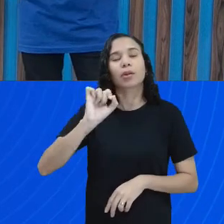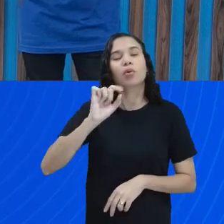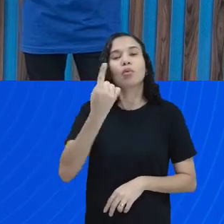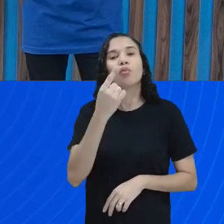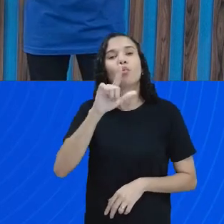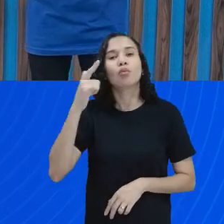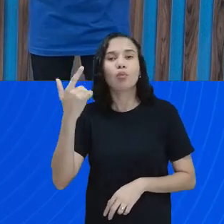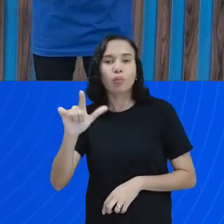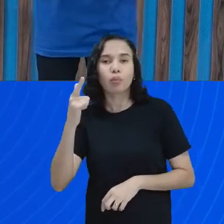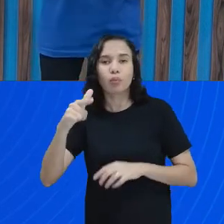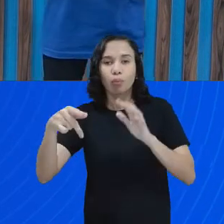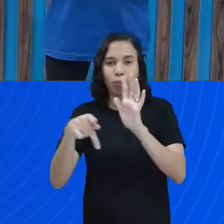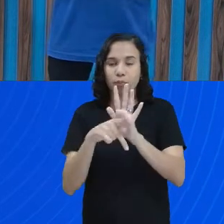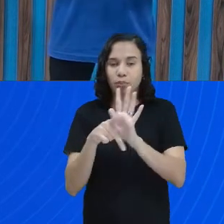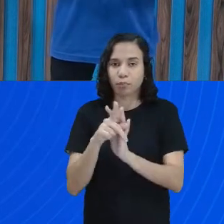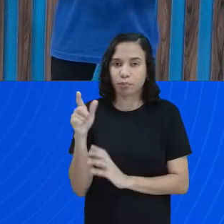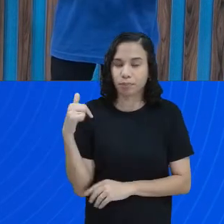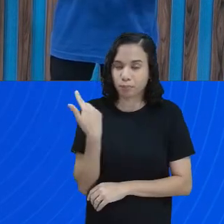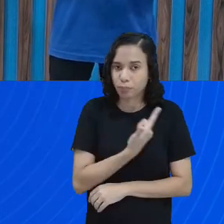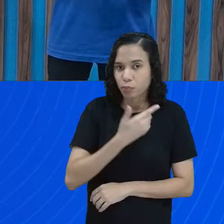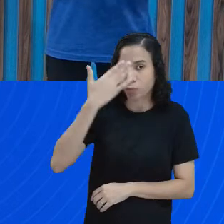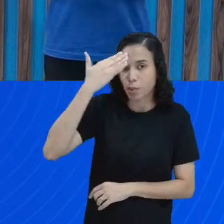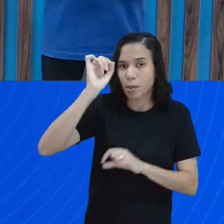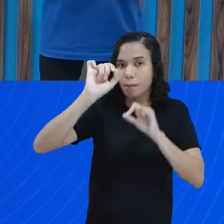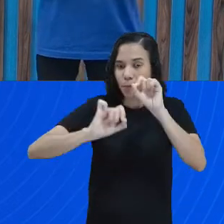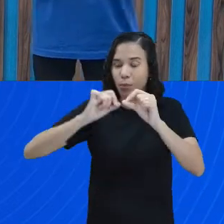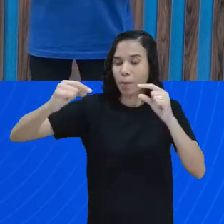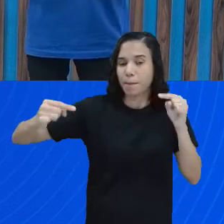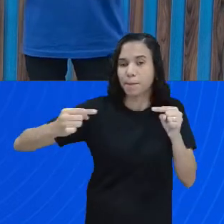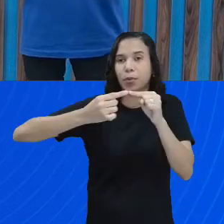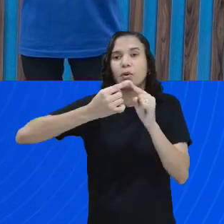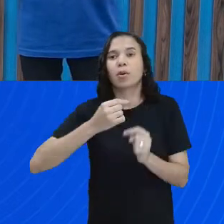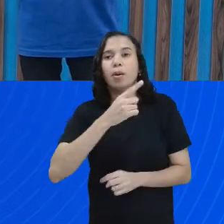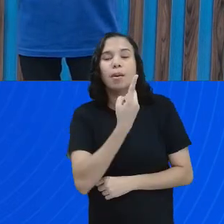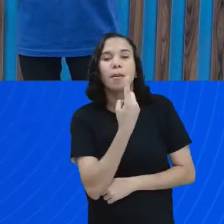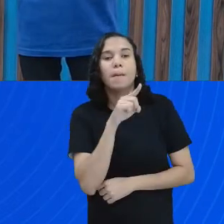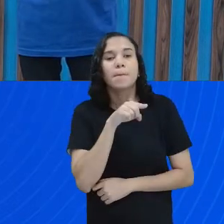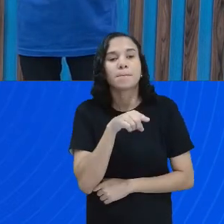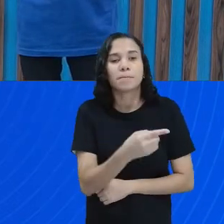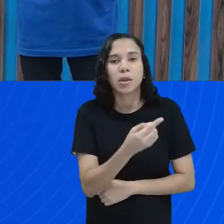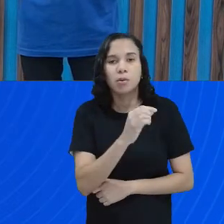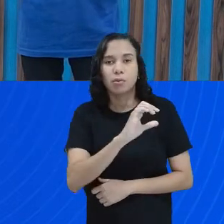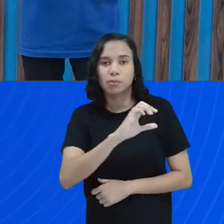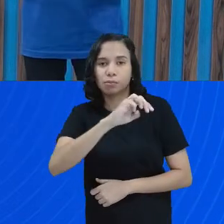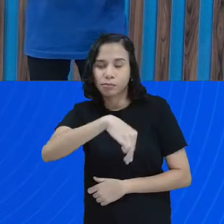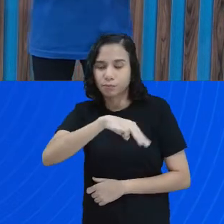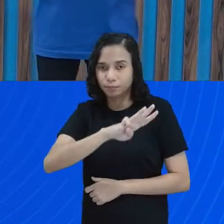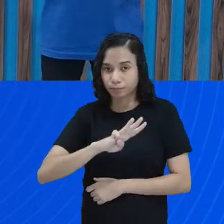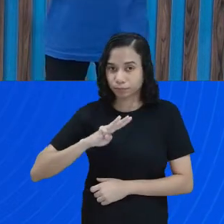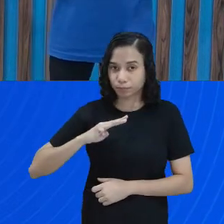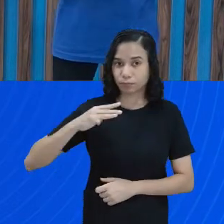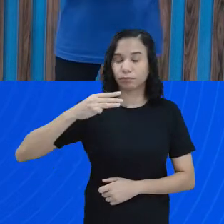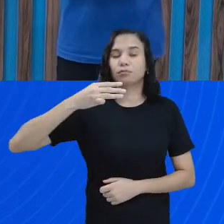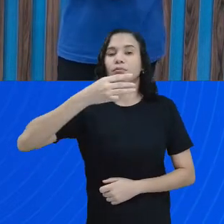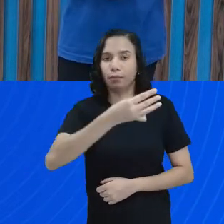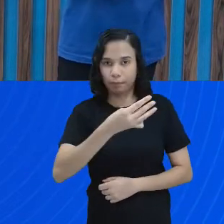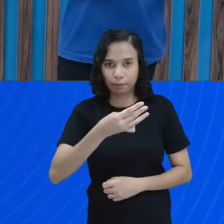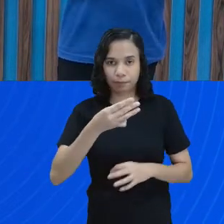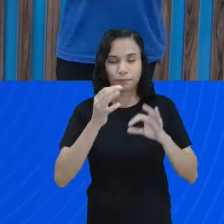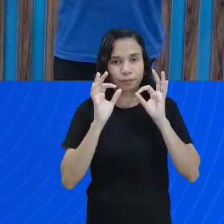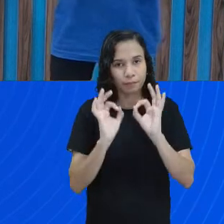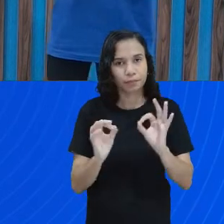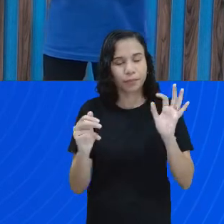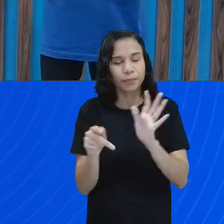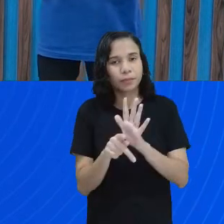litro em si, a gente sabe que equivale a 1000 centímetros cúbicos, ou 1000 mililitros, né?